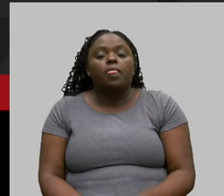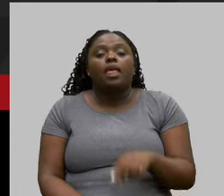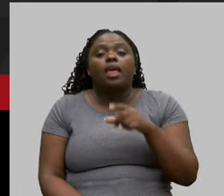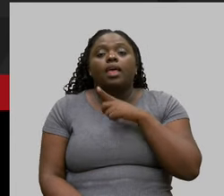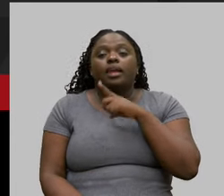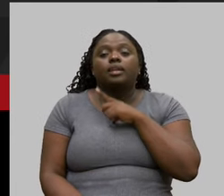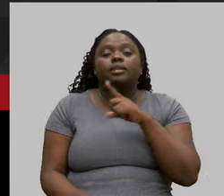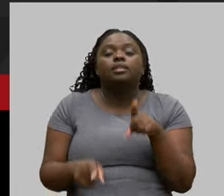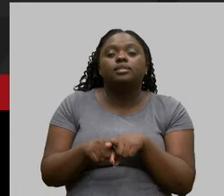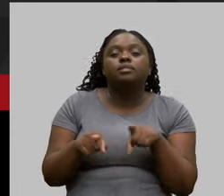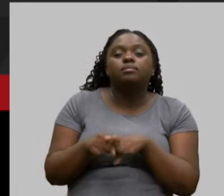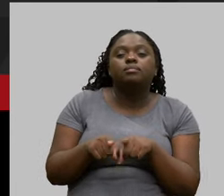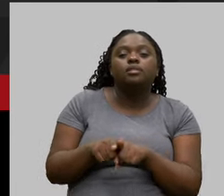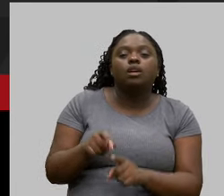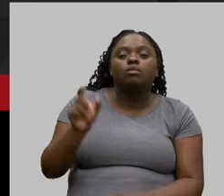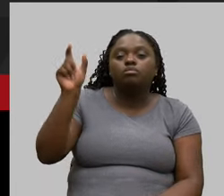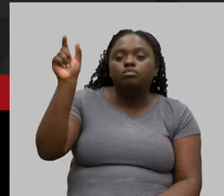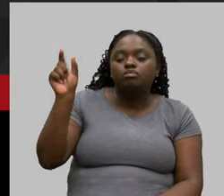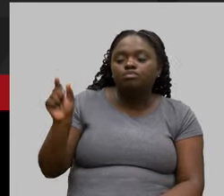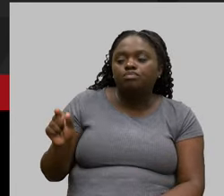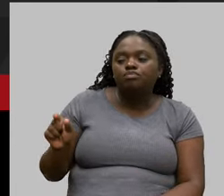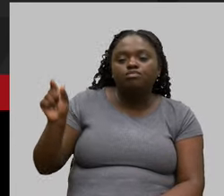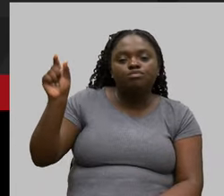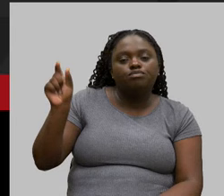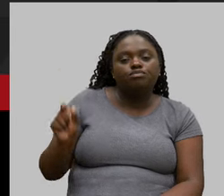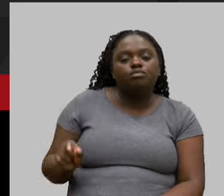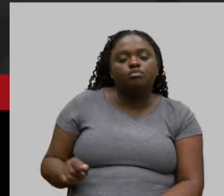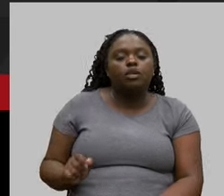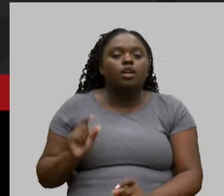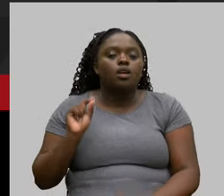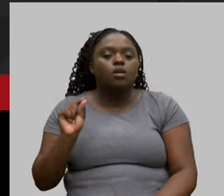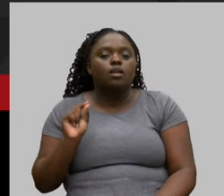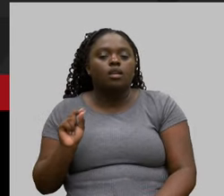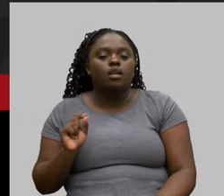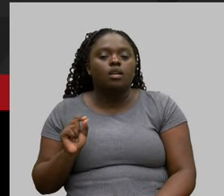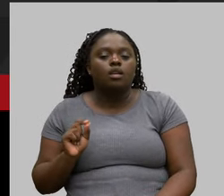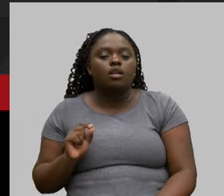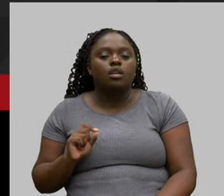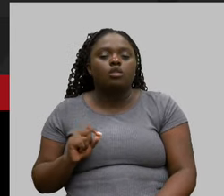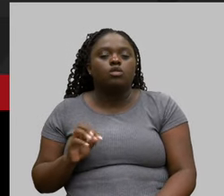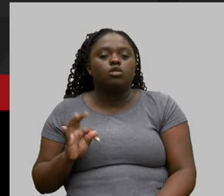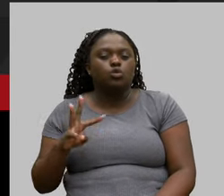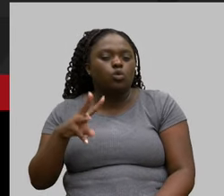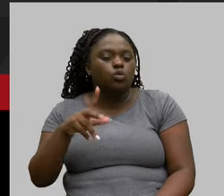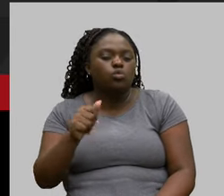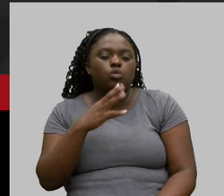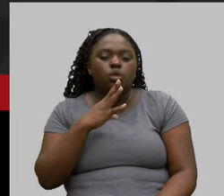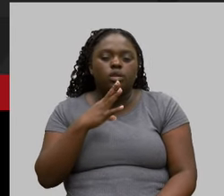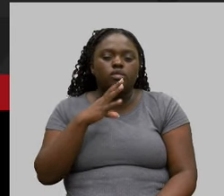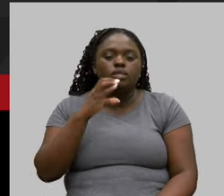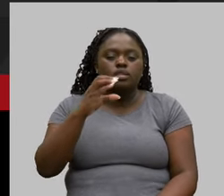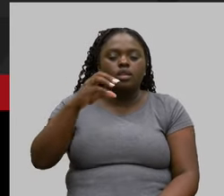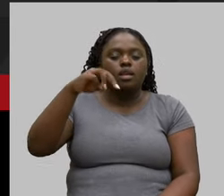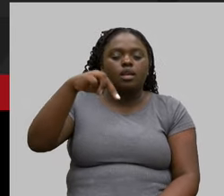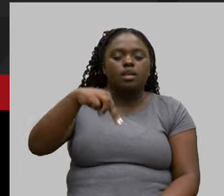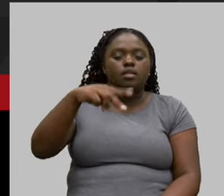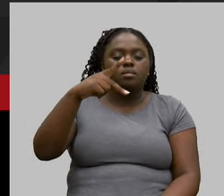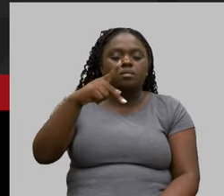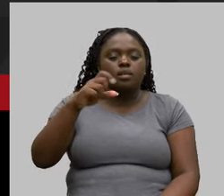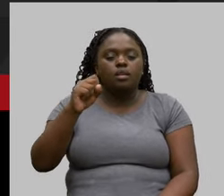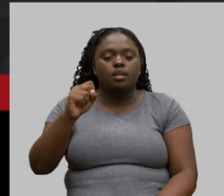amarelinha ali o conselho de recursos da Previdência Social que é todo mundo conhece o crps o crps tem atribuições